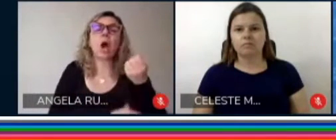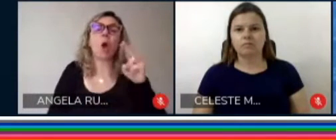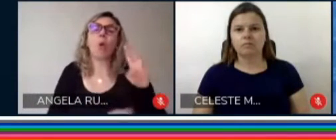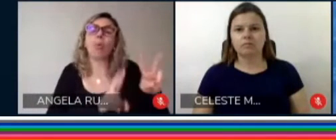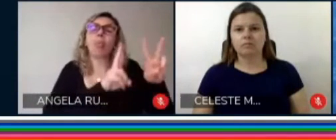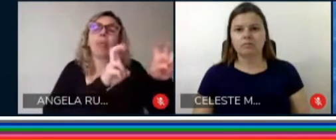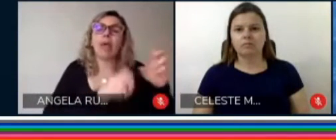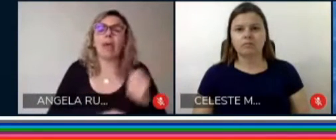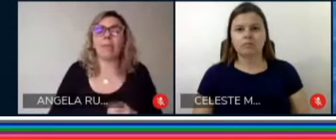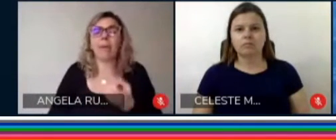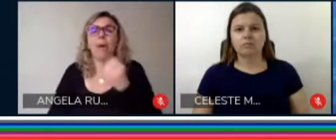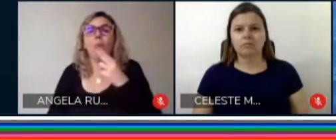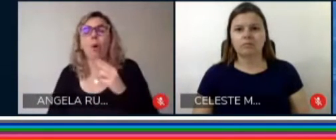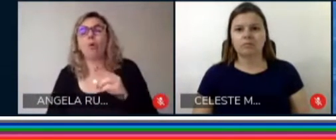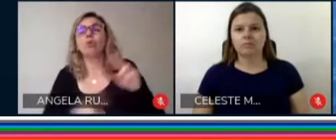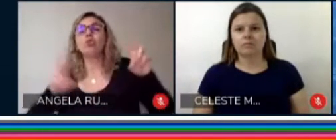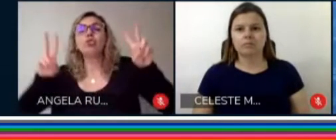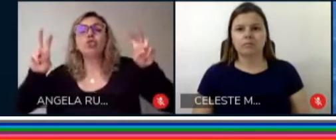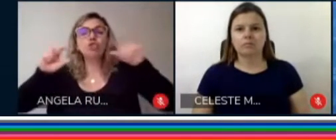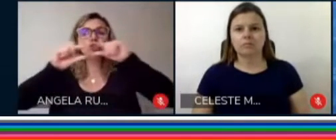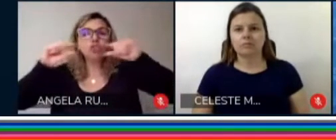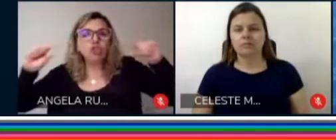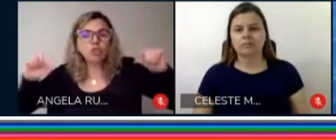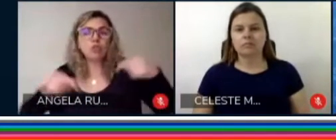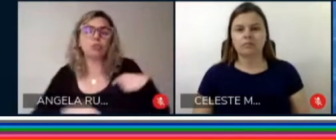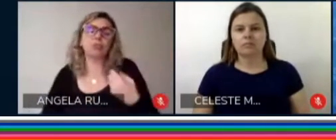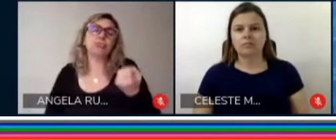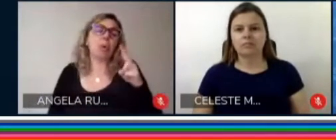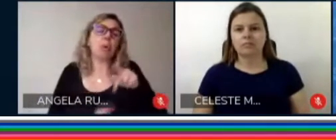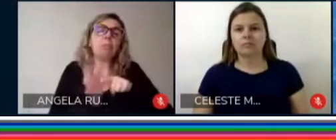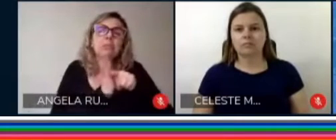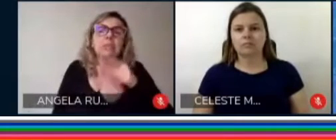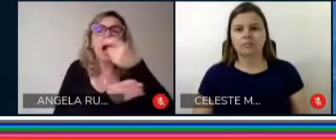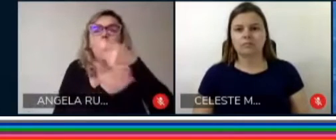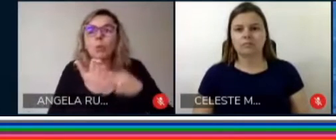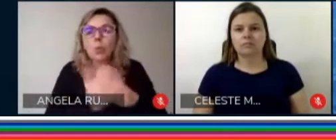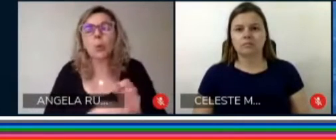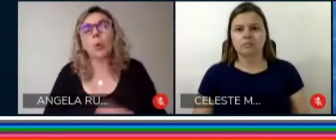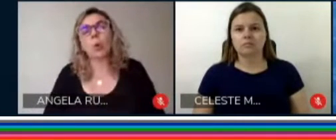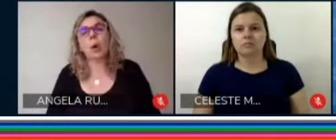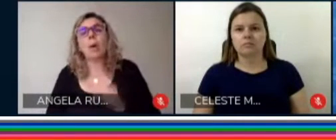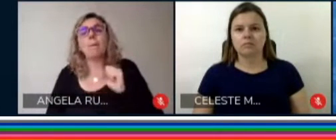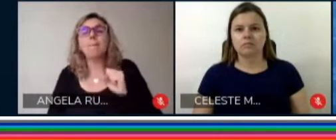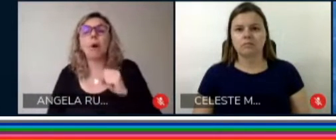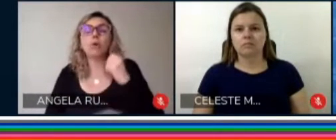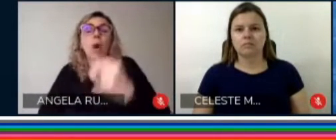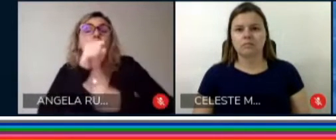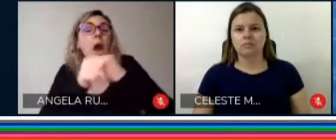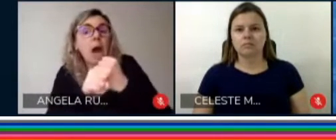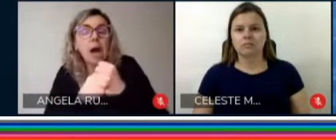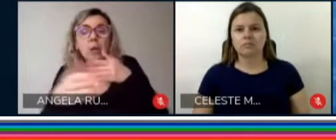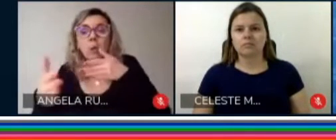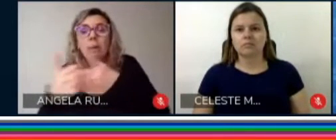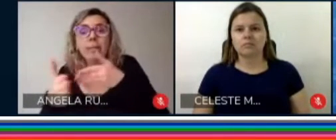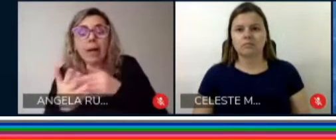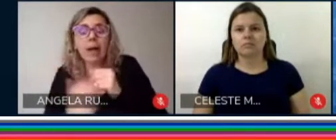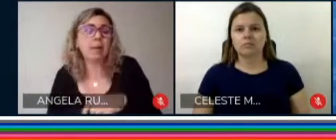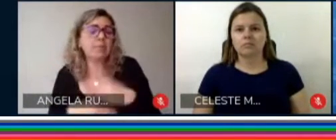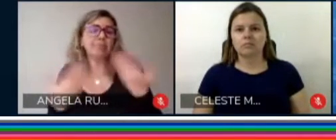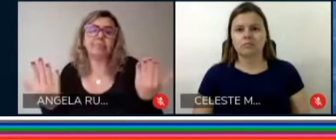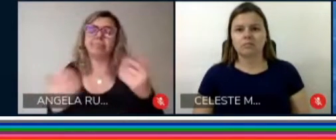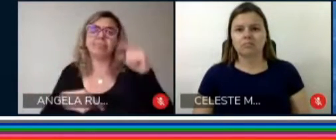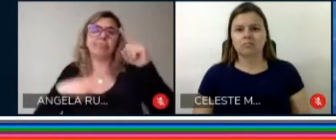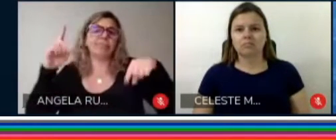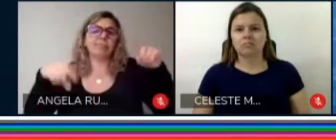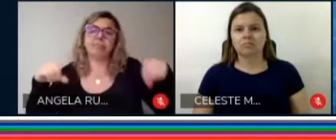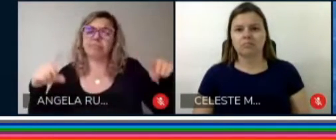quero pesquisar por título, eu quero pesquisar por autor, eu posso fazer refinamento por ano, posso restringir, posso ampliar.